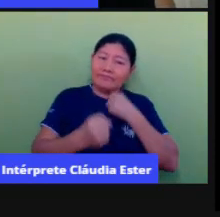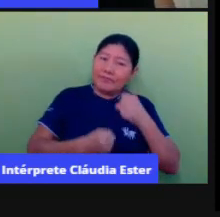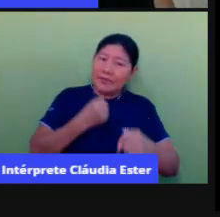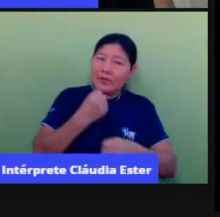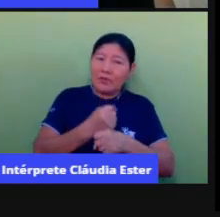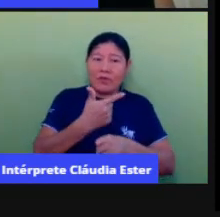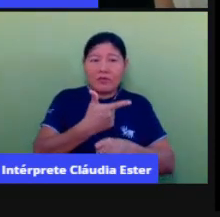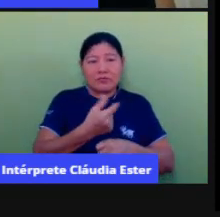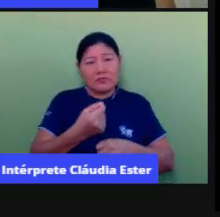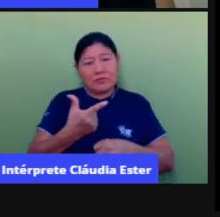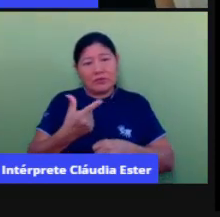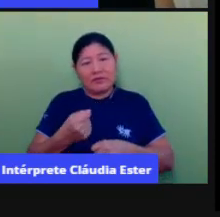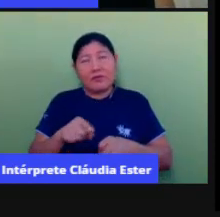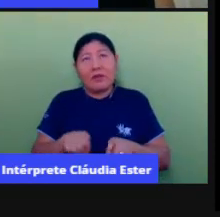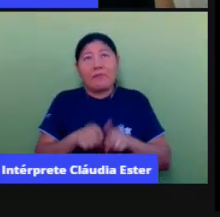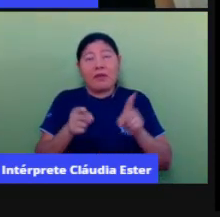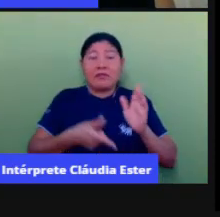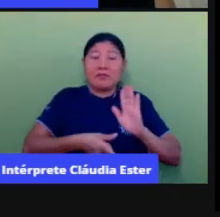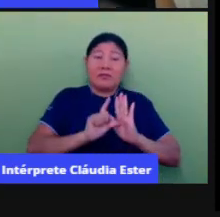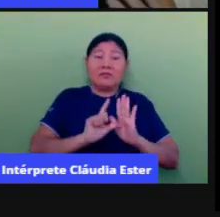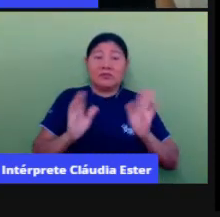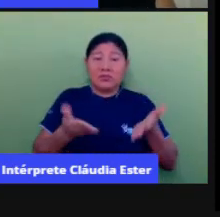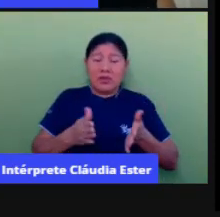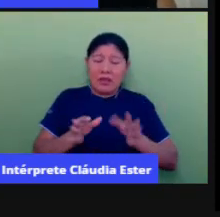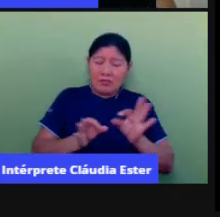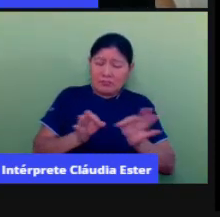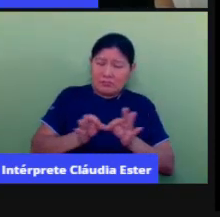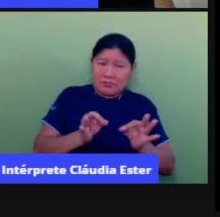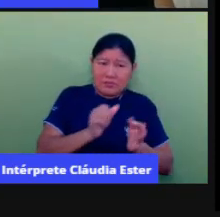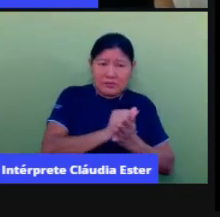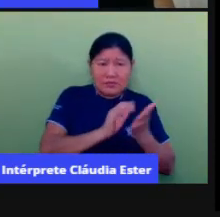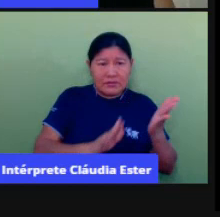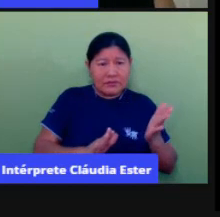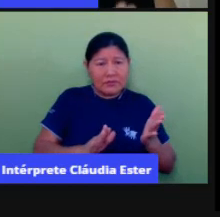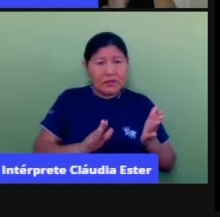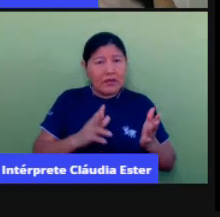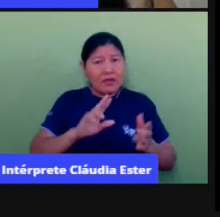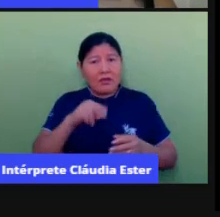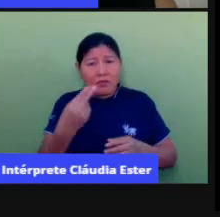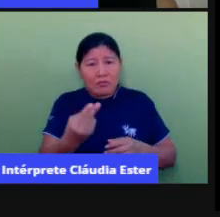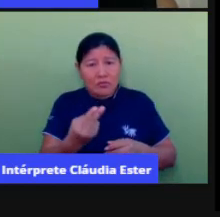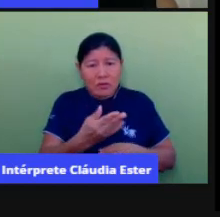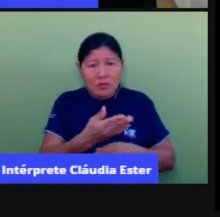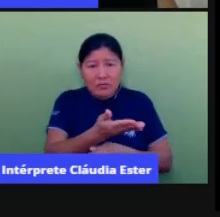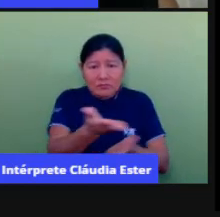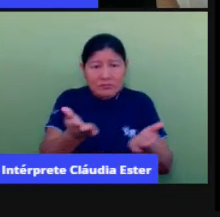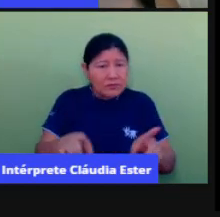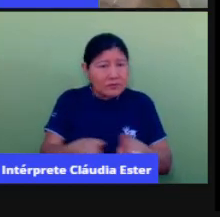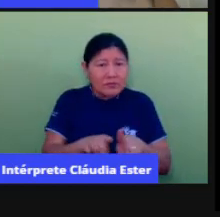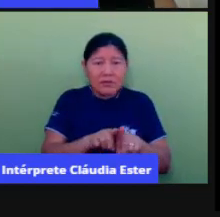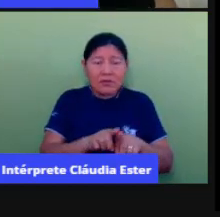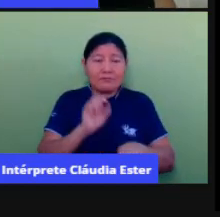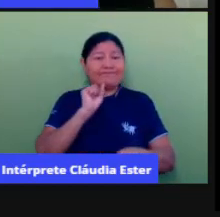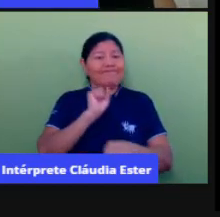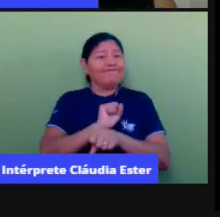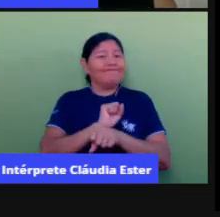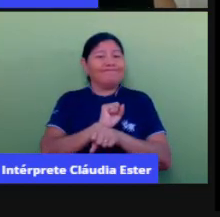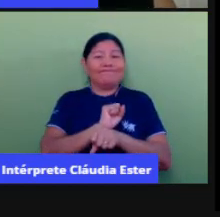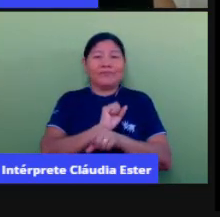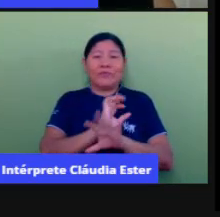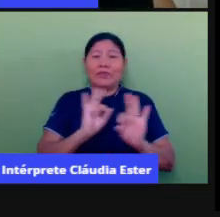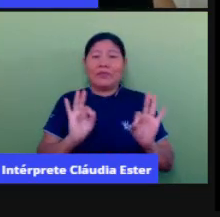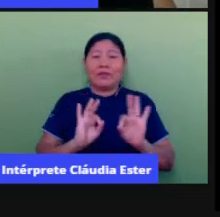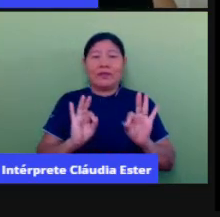essas crianças. Então, assim, o movimento não para, né? A gente busca o